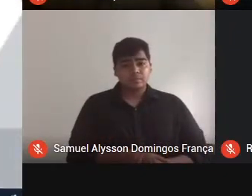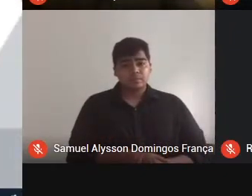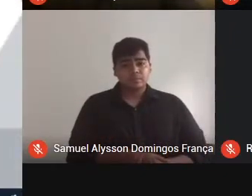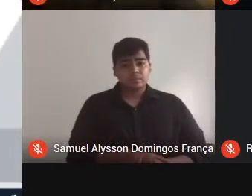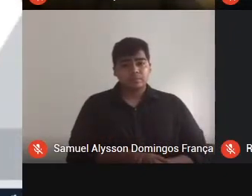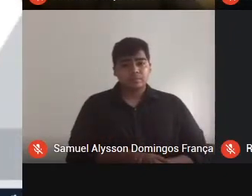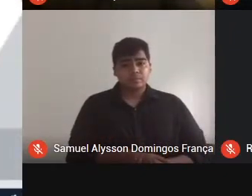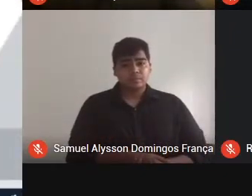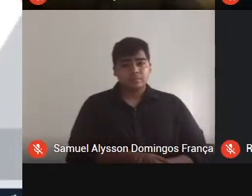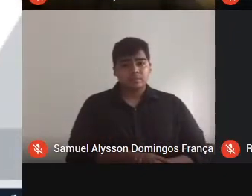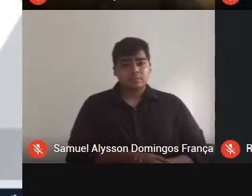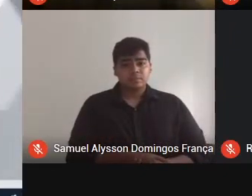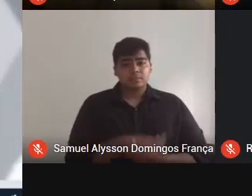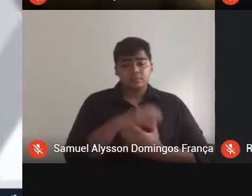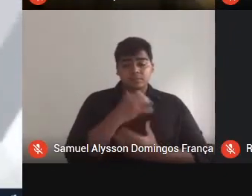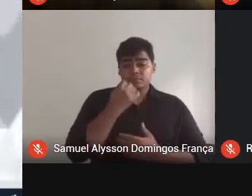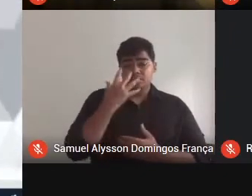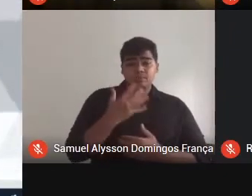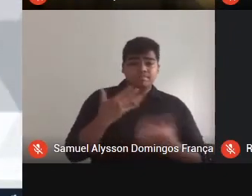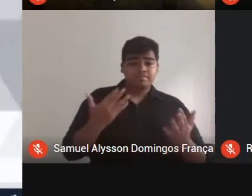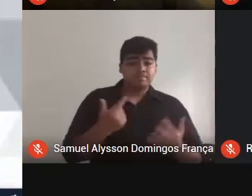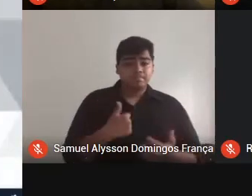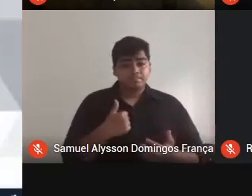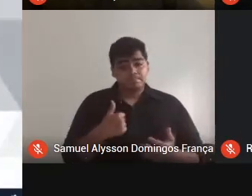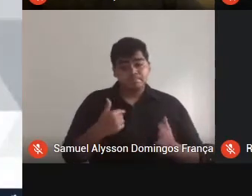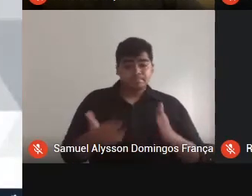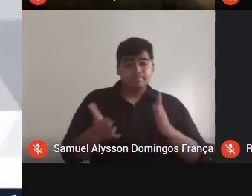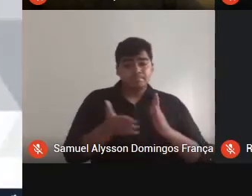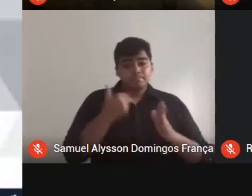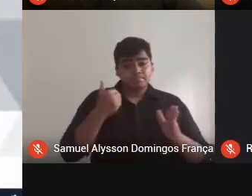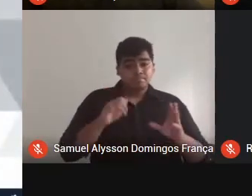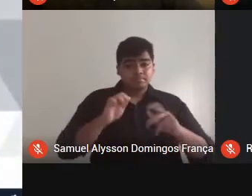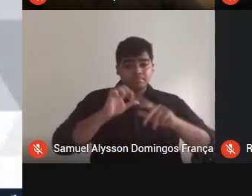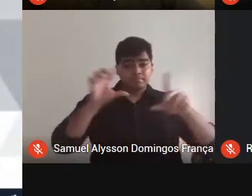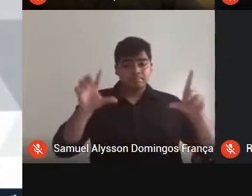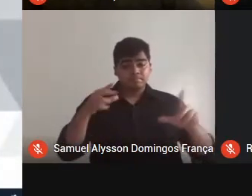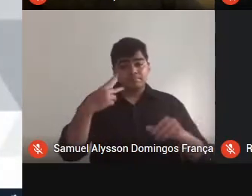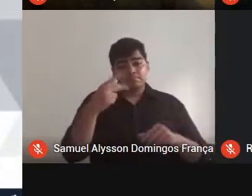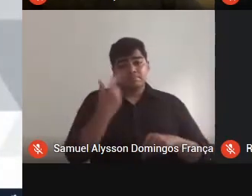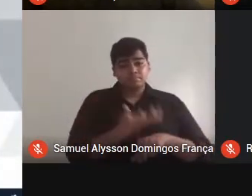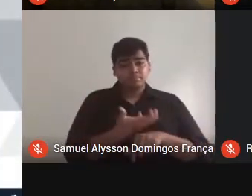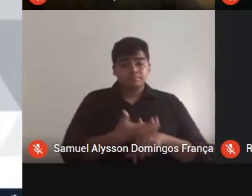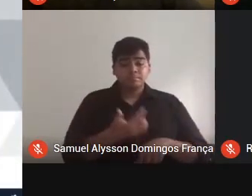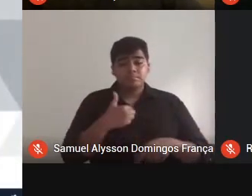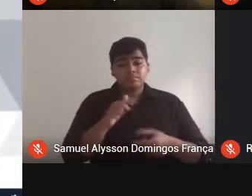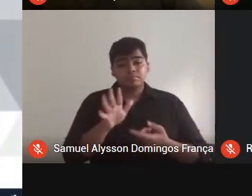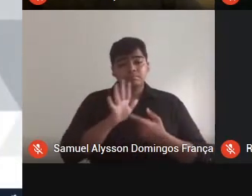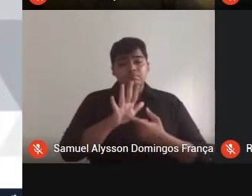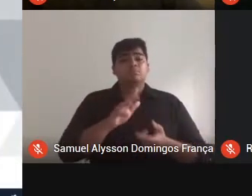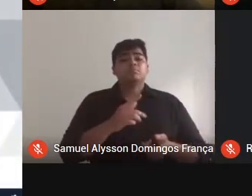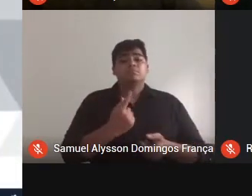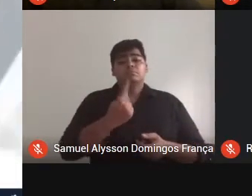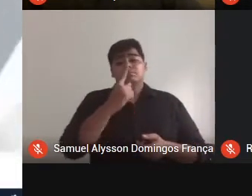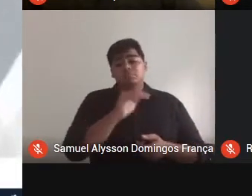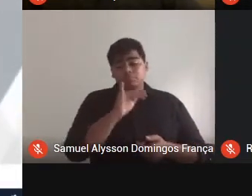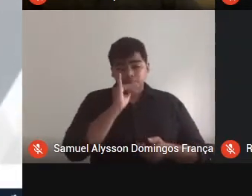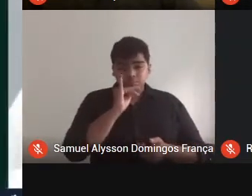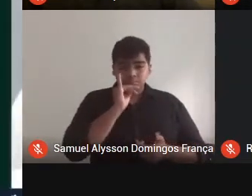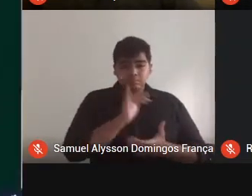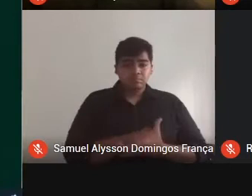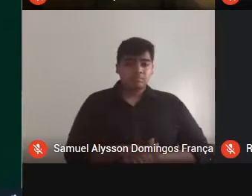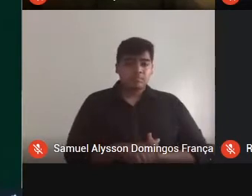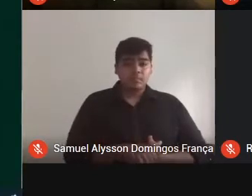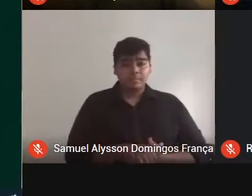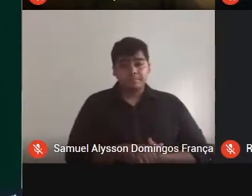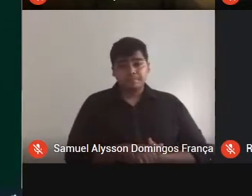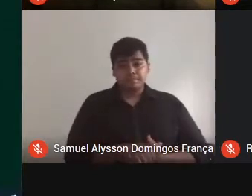Bom, então aqui eu vou saindo aqui dessa disciplina e vou mostrar para vocês um caso, né, que